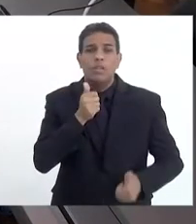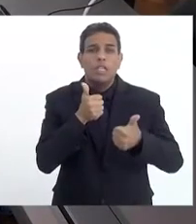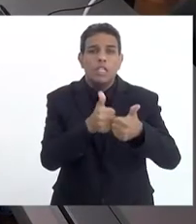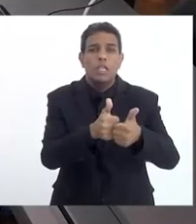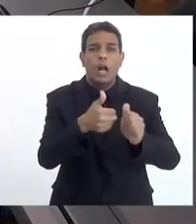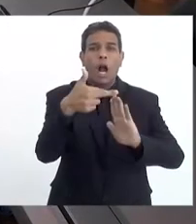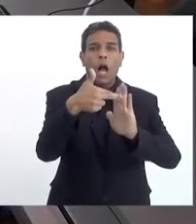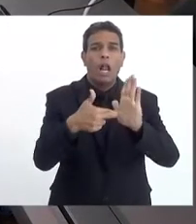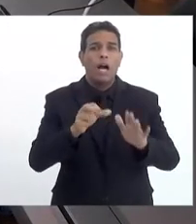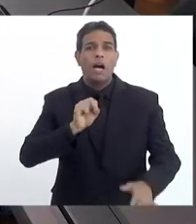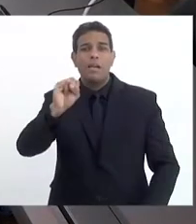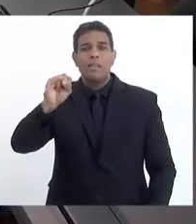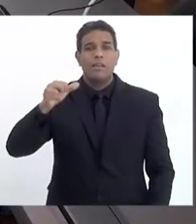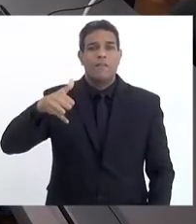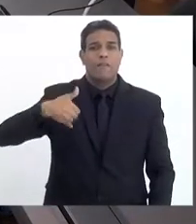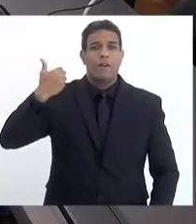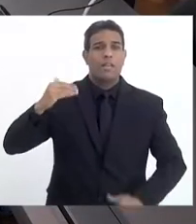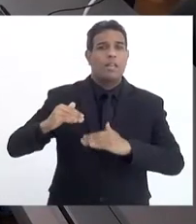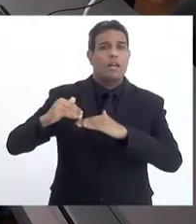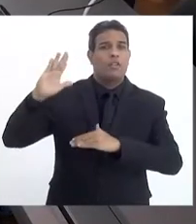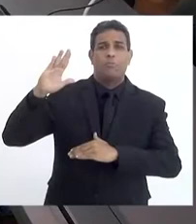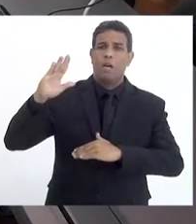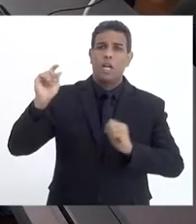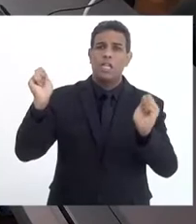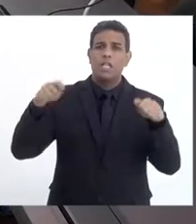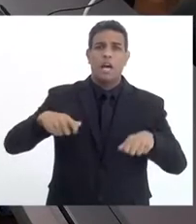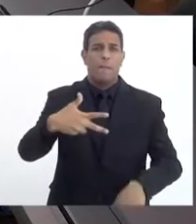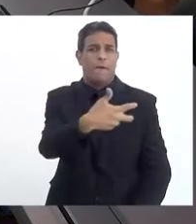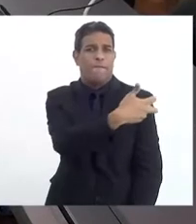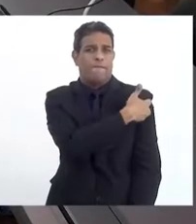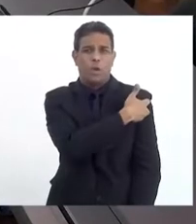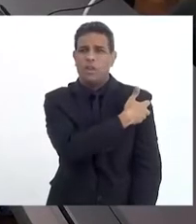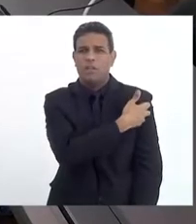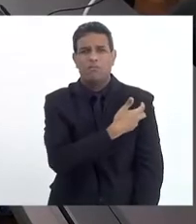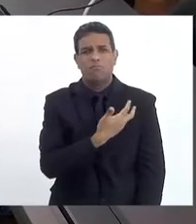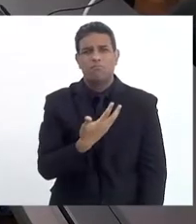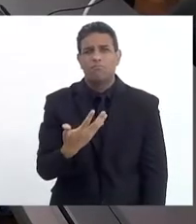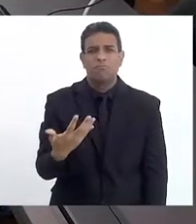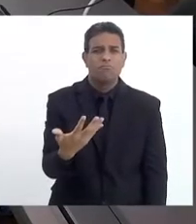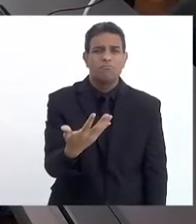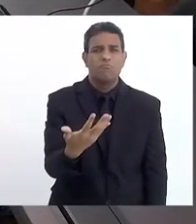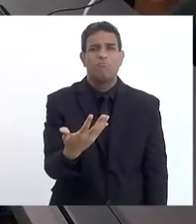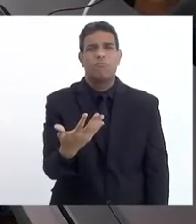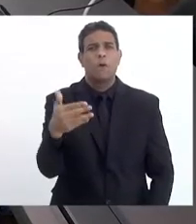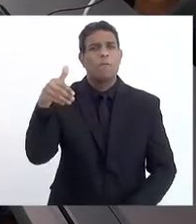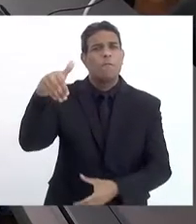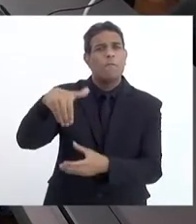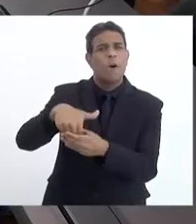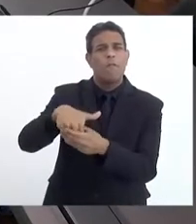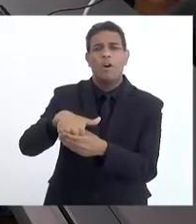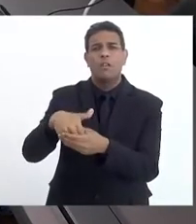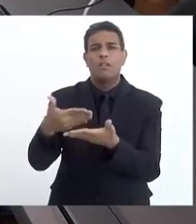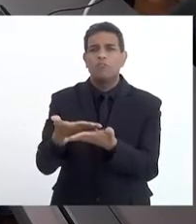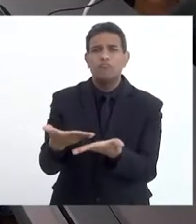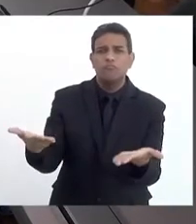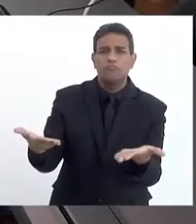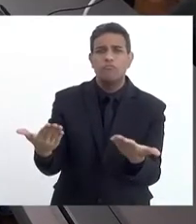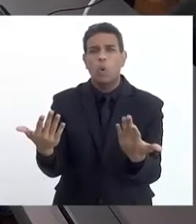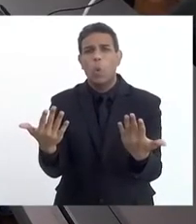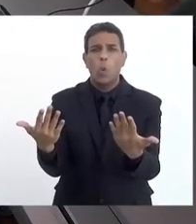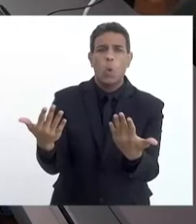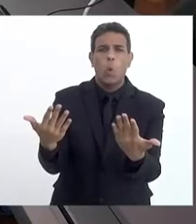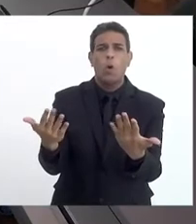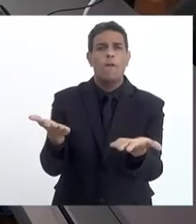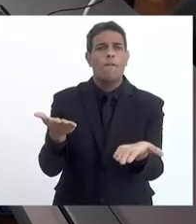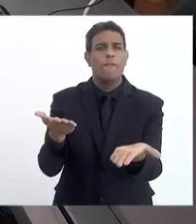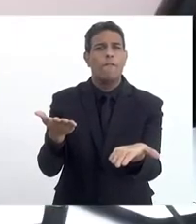for maior. Voto divergente. Todos eles, a presidência, relator